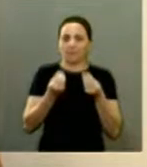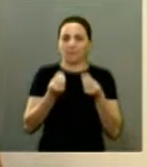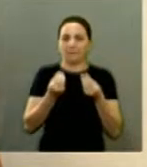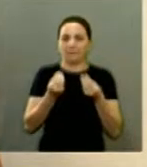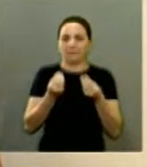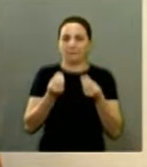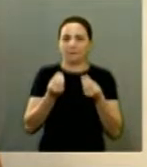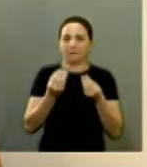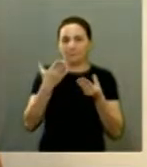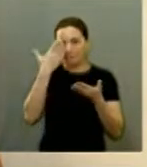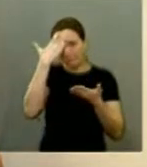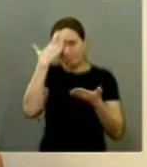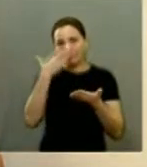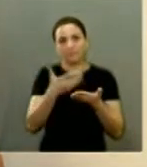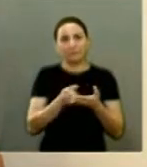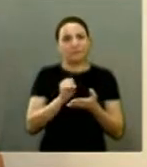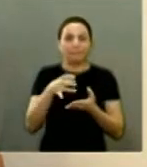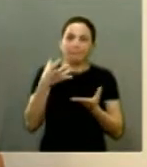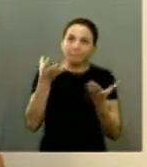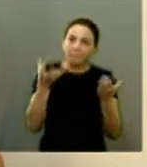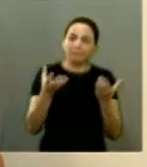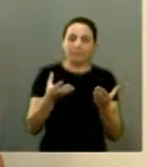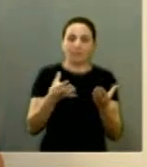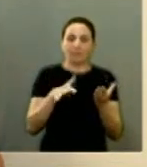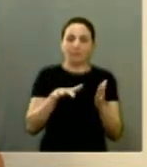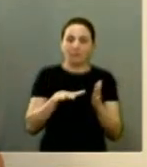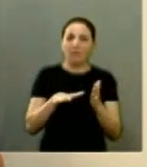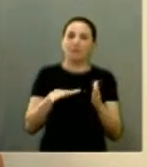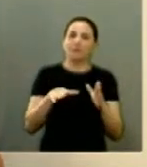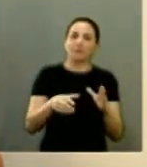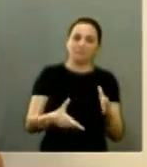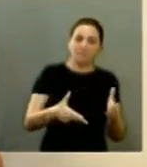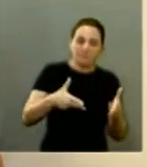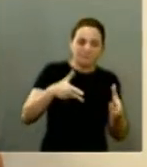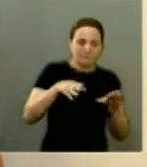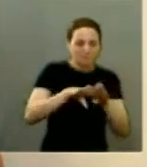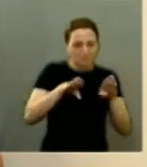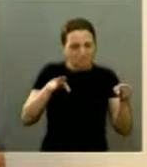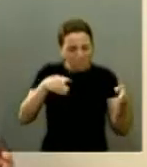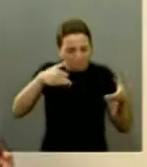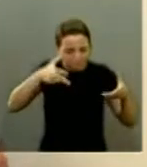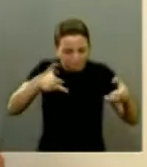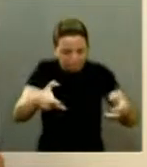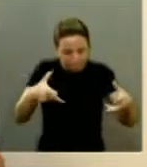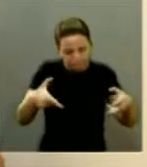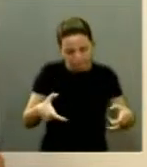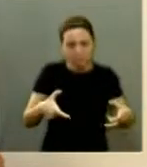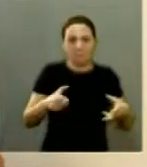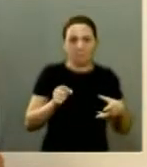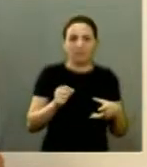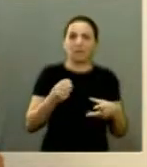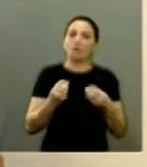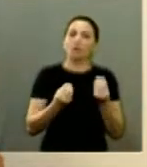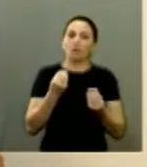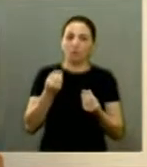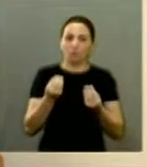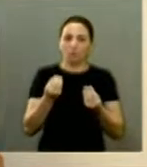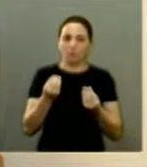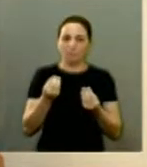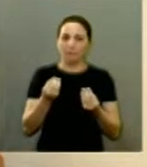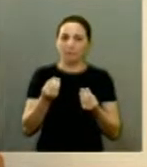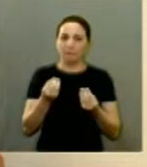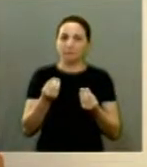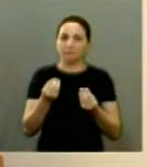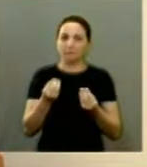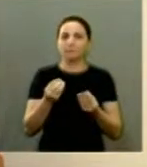população, ontem o Caíca foi lá, chumbou agora o palco no chão, é o ponto que a gente chegou, né? E